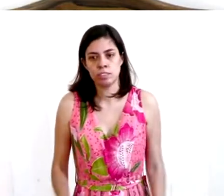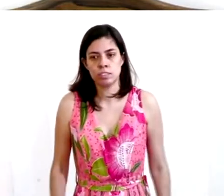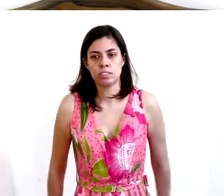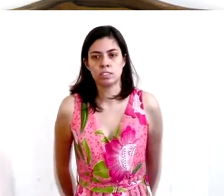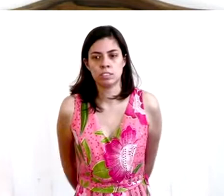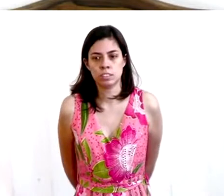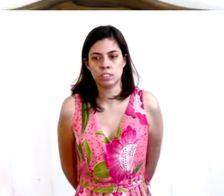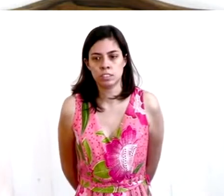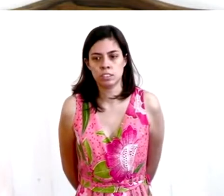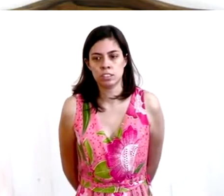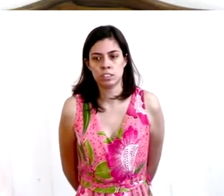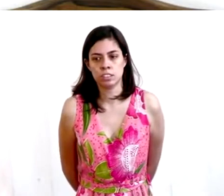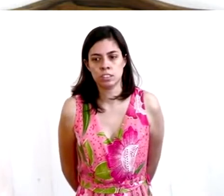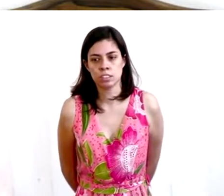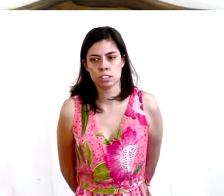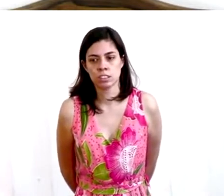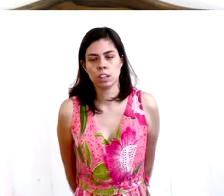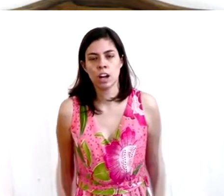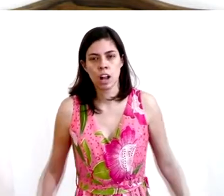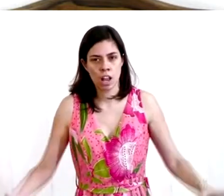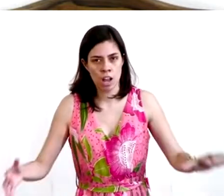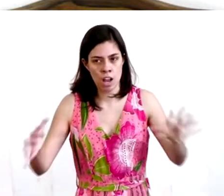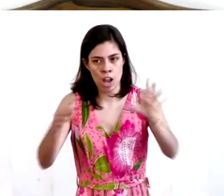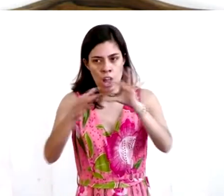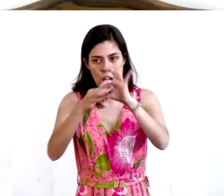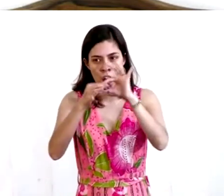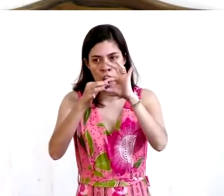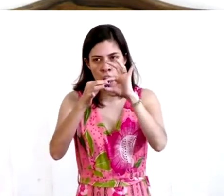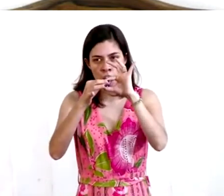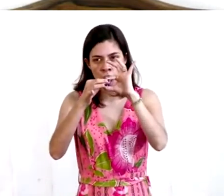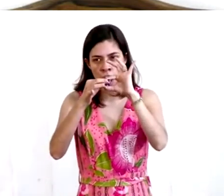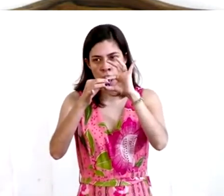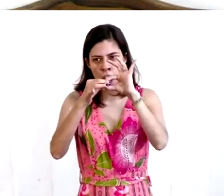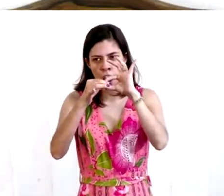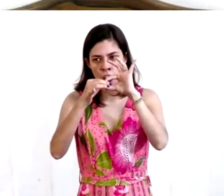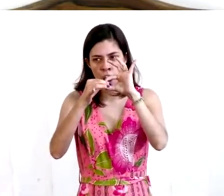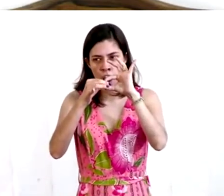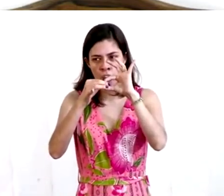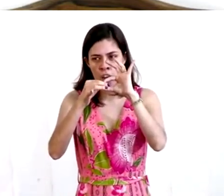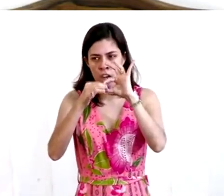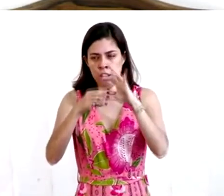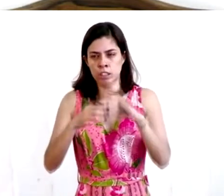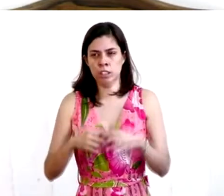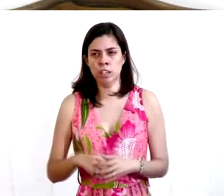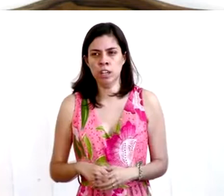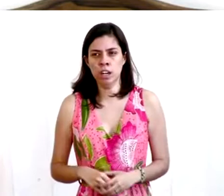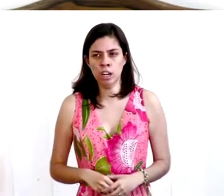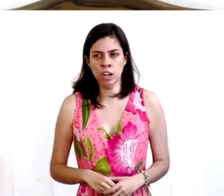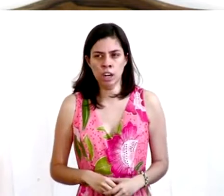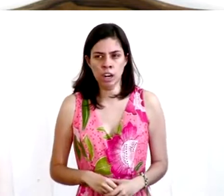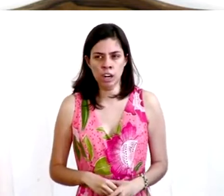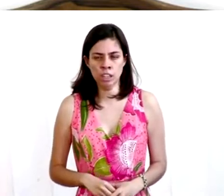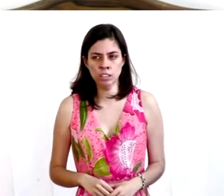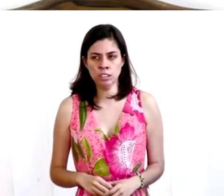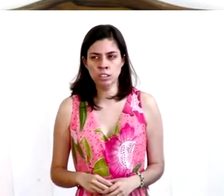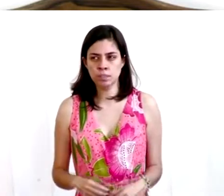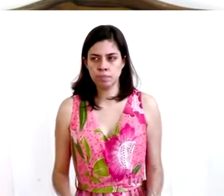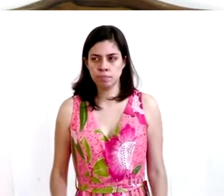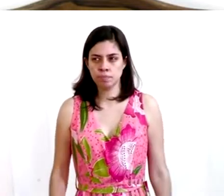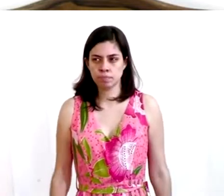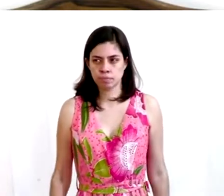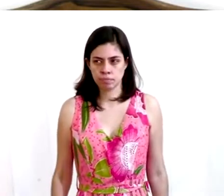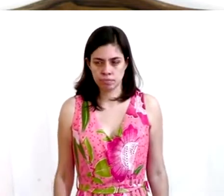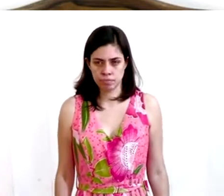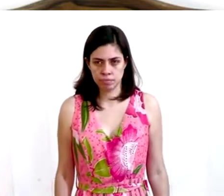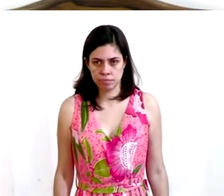aconteça. Essa conexão entre este contraste muito grande, entre a vida e a morte, entre a